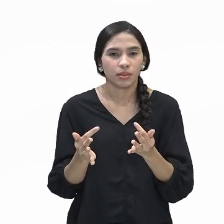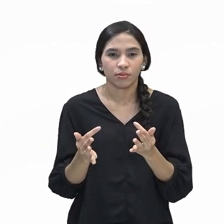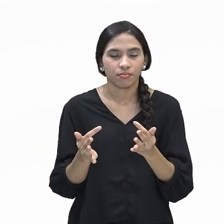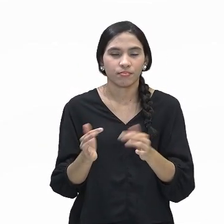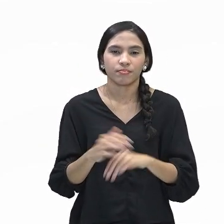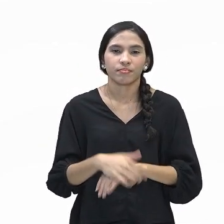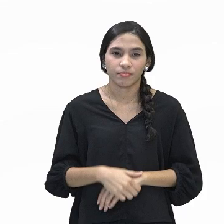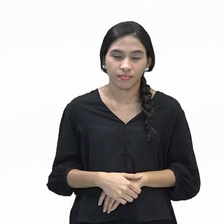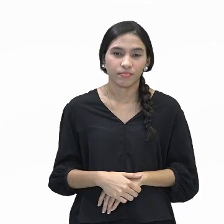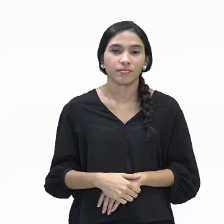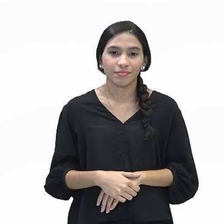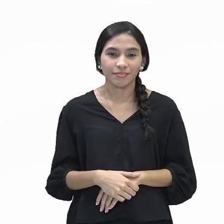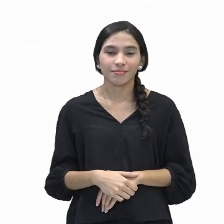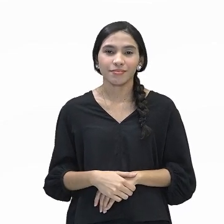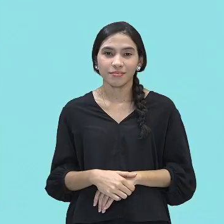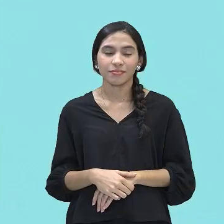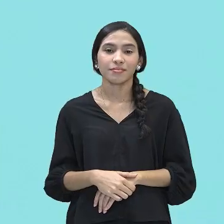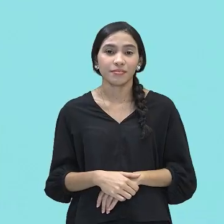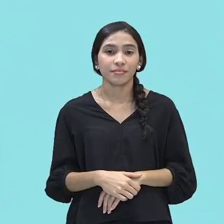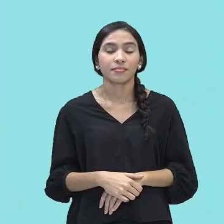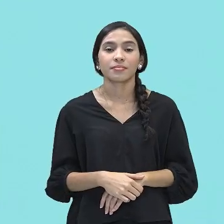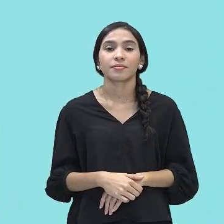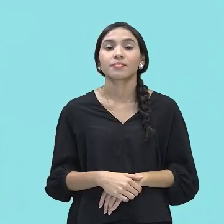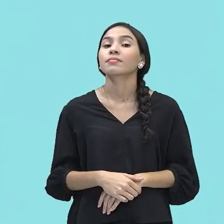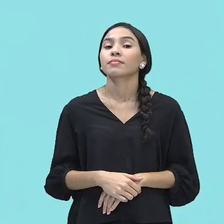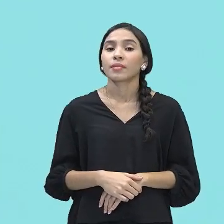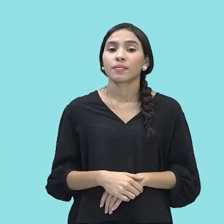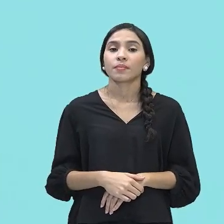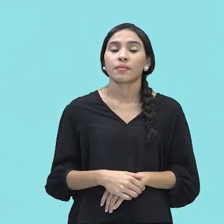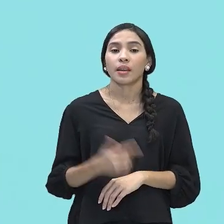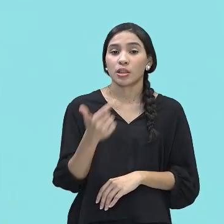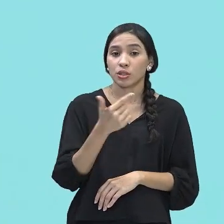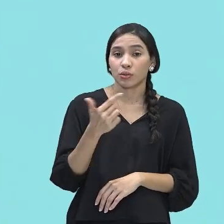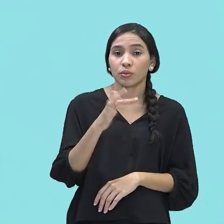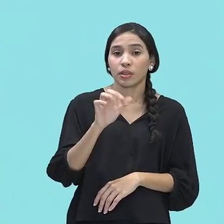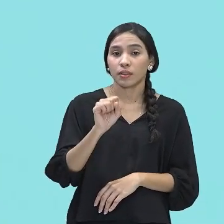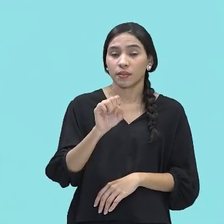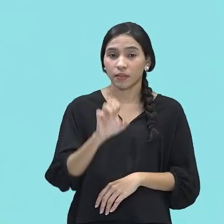objetiva. Certo? Lá na